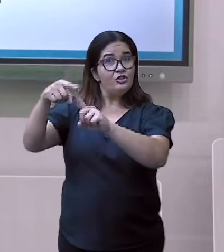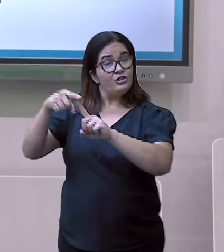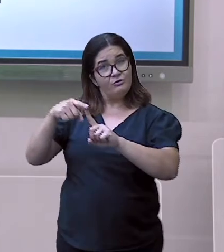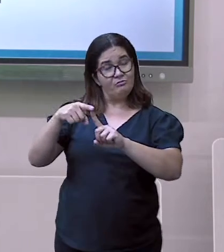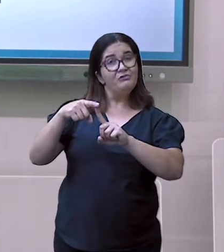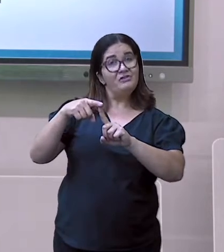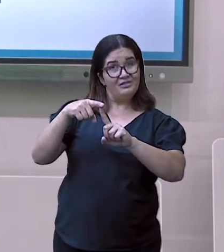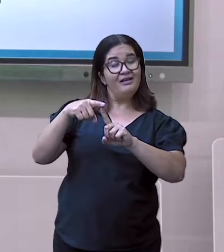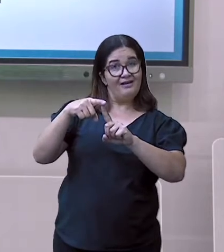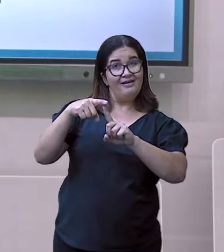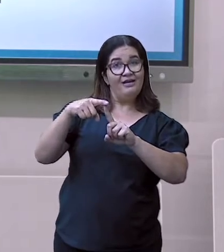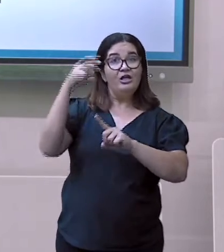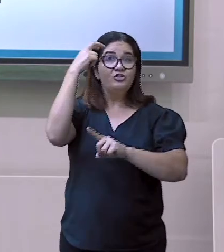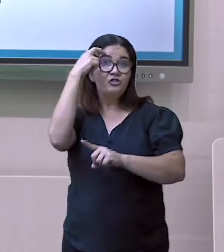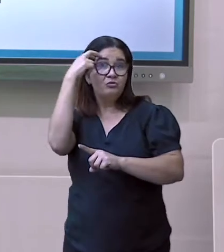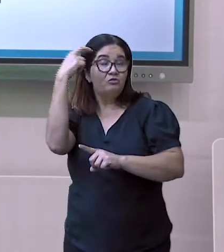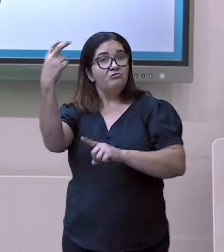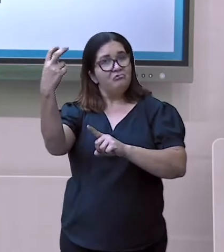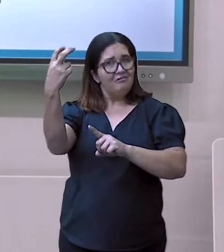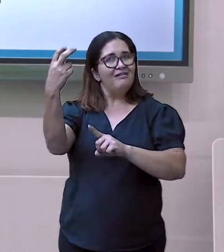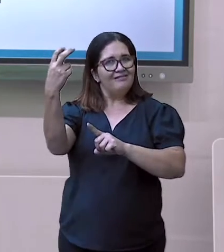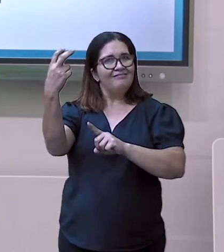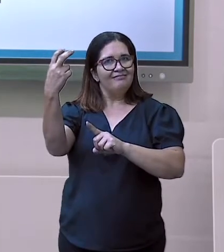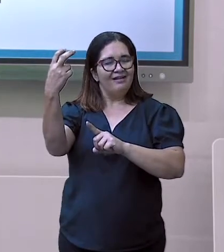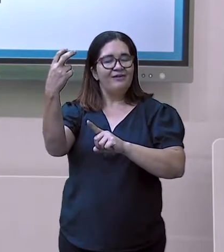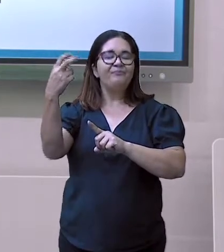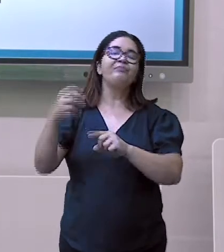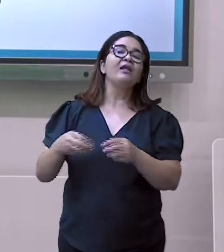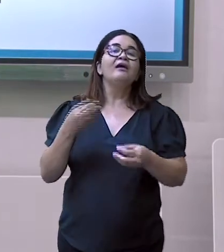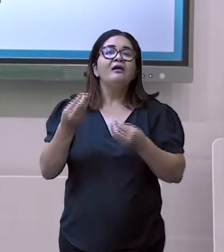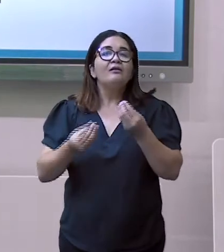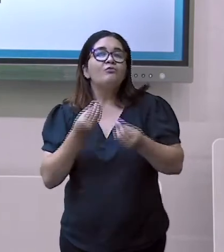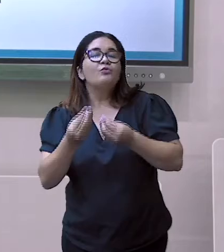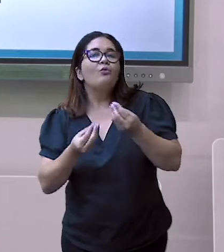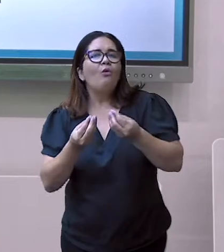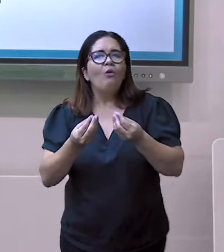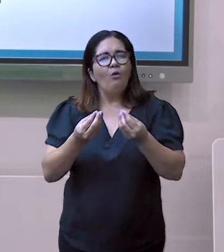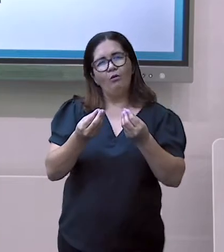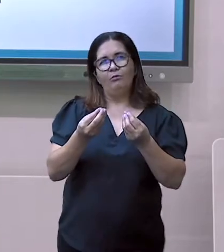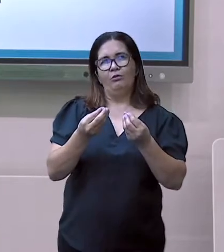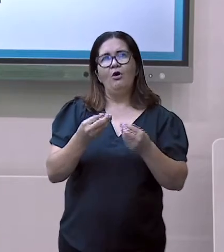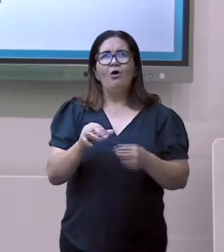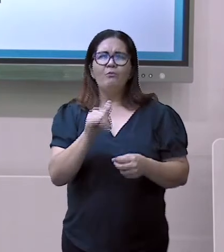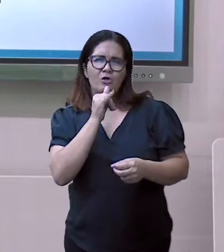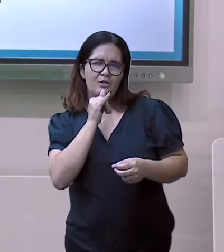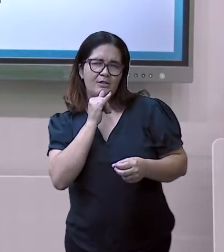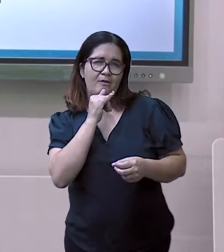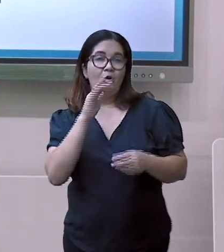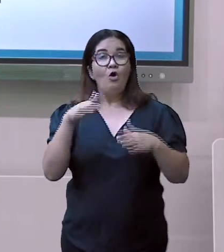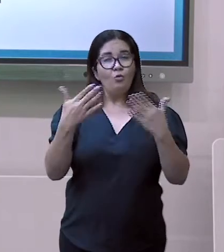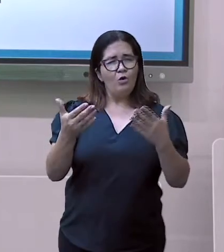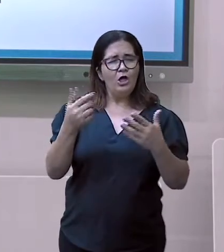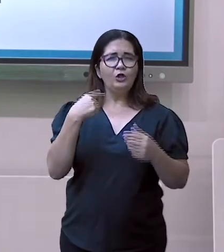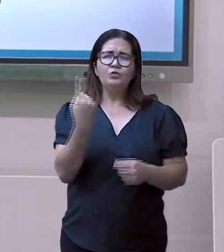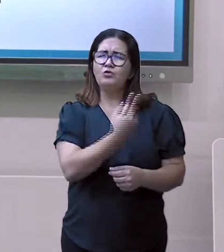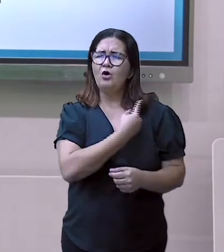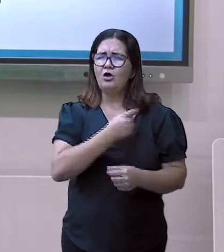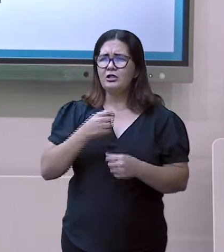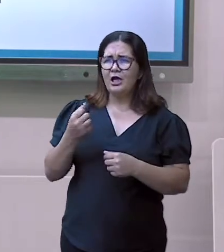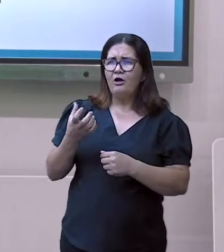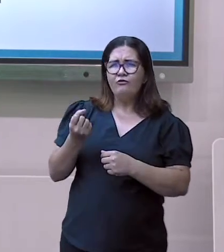cultural. Por isso que muitas vezes a gente vai em alguma região e tem uma festa